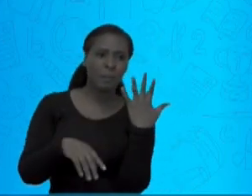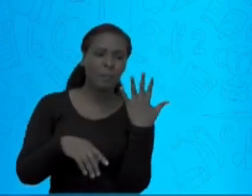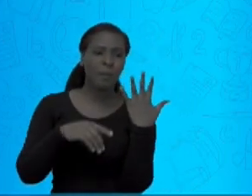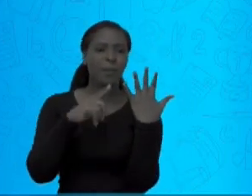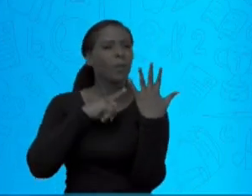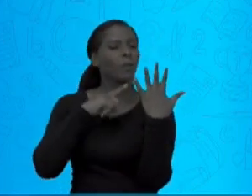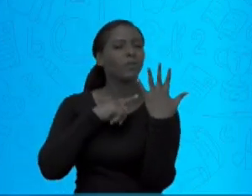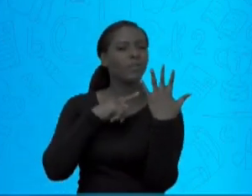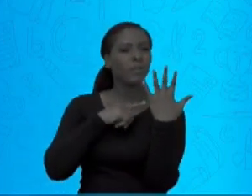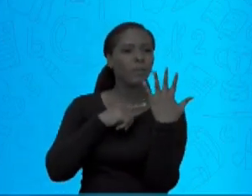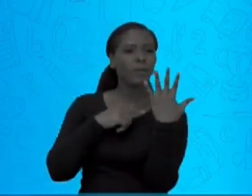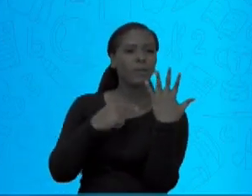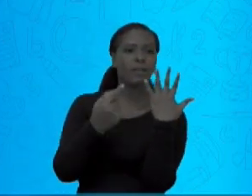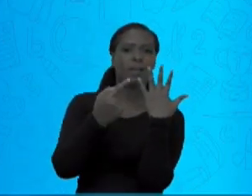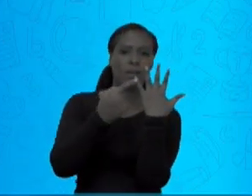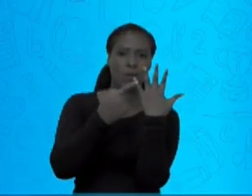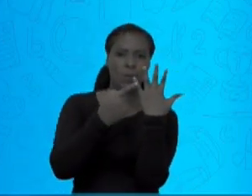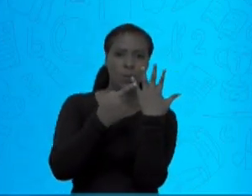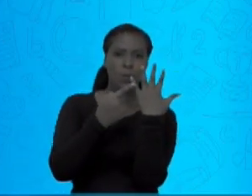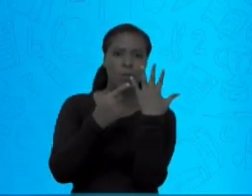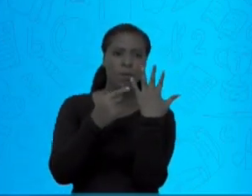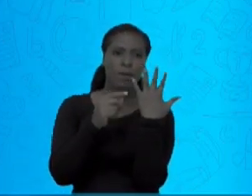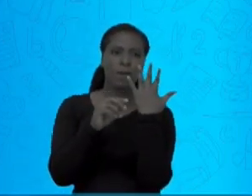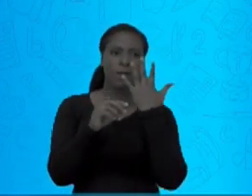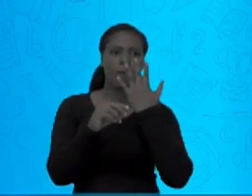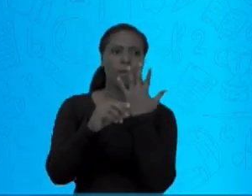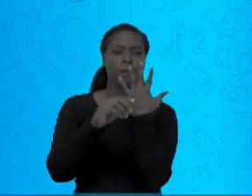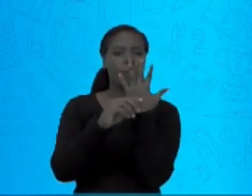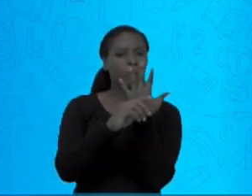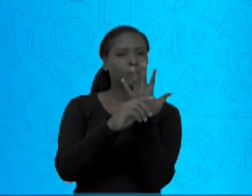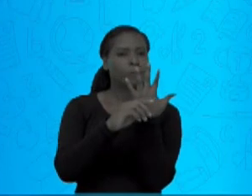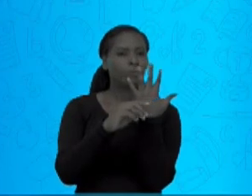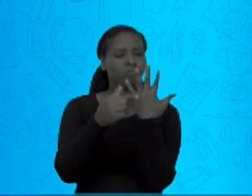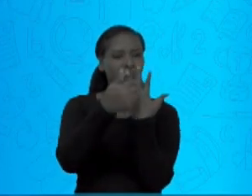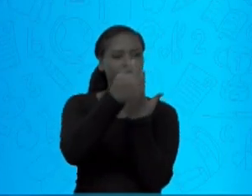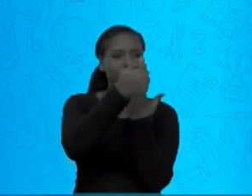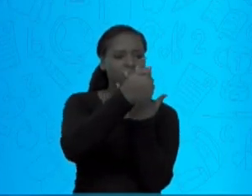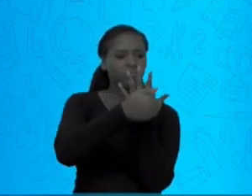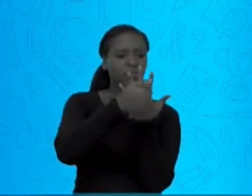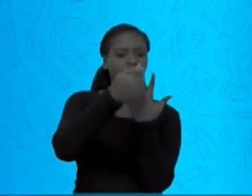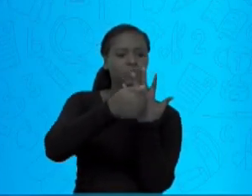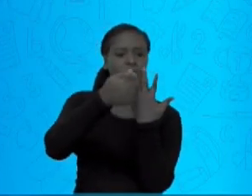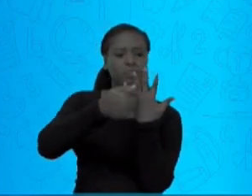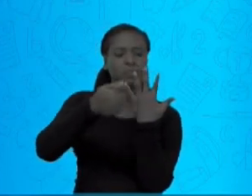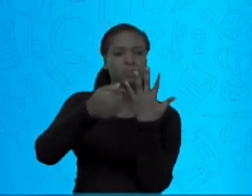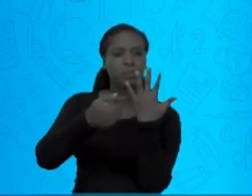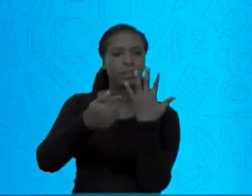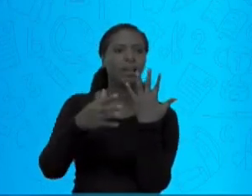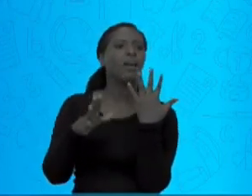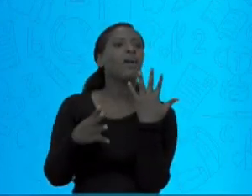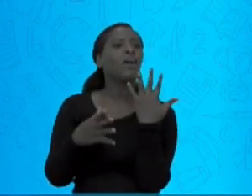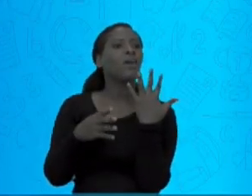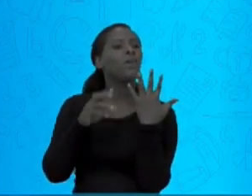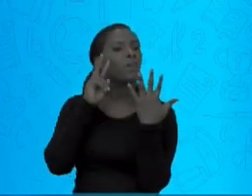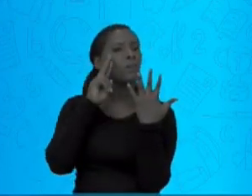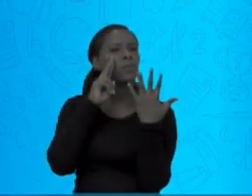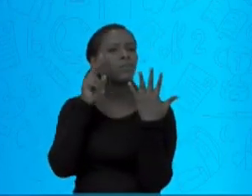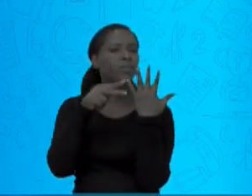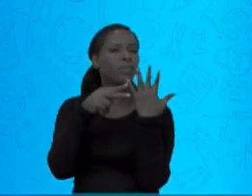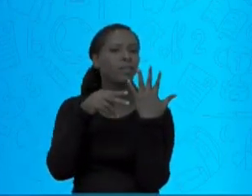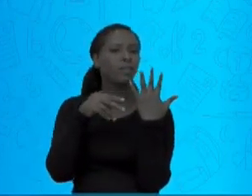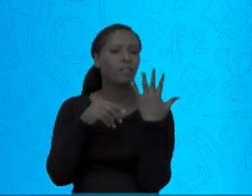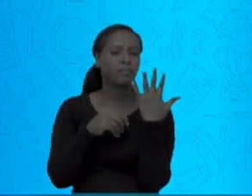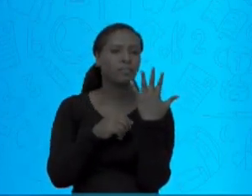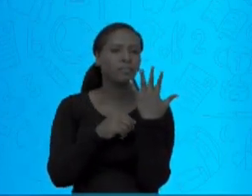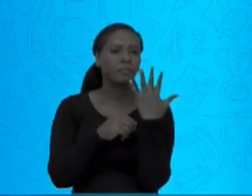2 centenas, eu tenho 2 dezenas e 1 unidade. Então, vamos, ó, eu tenho 1,